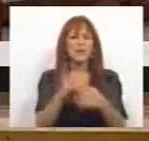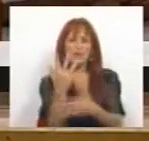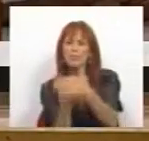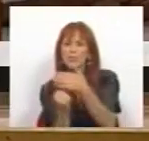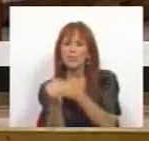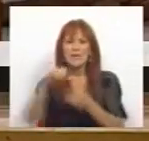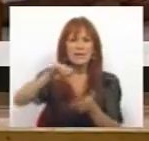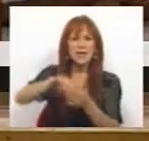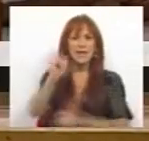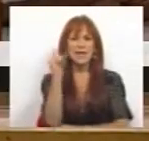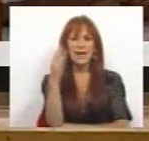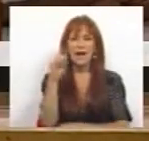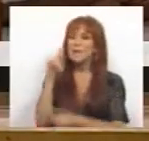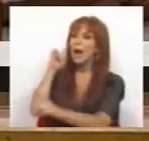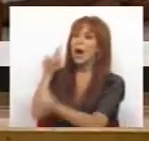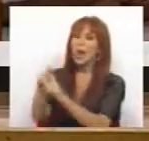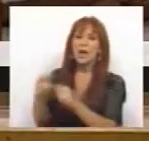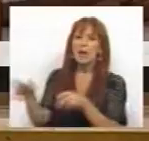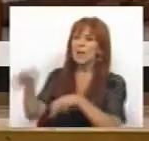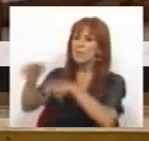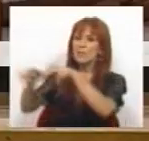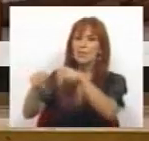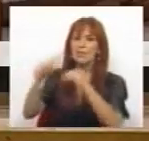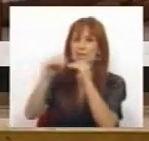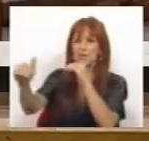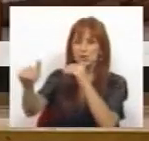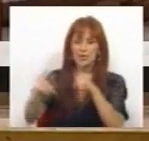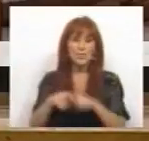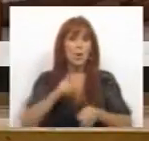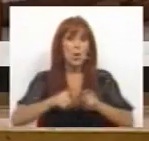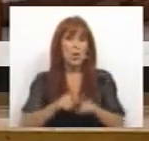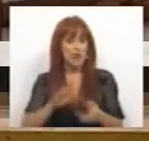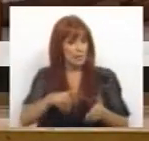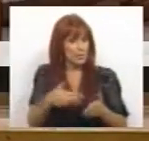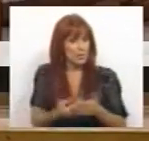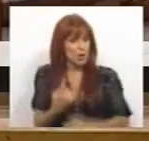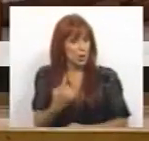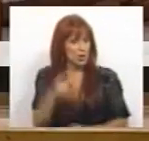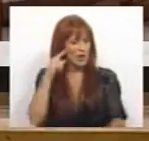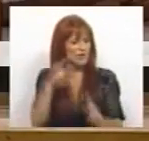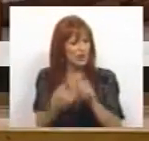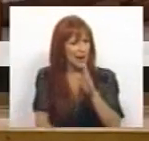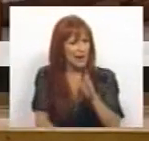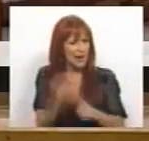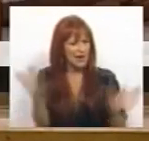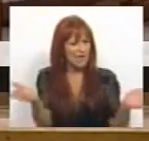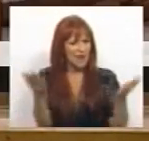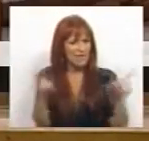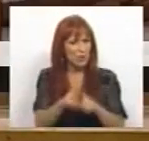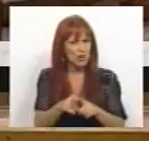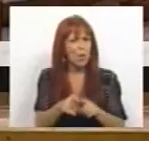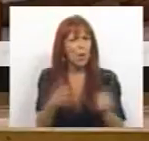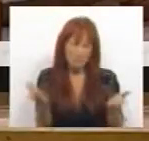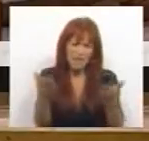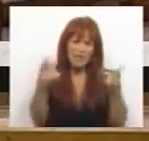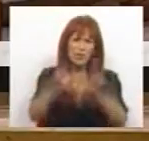coleta em sede de IRS para a mobilidade sustentável. Trata-se de uma proposta que visa criar incentivos ou